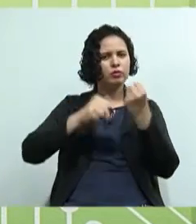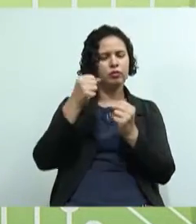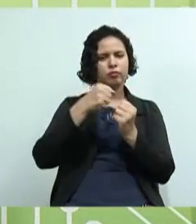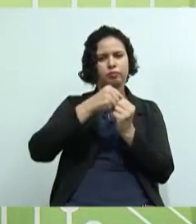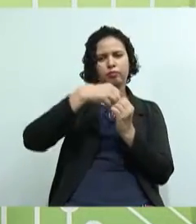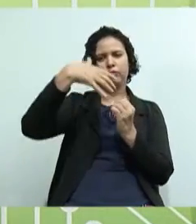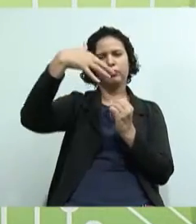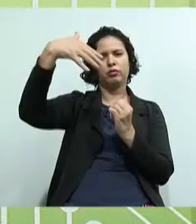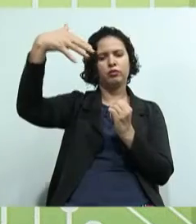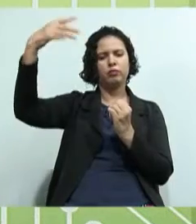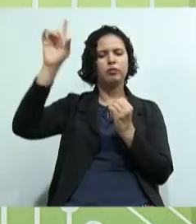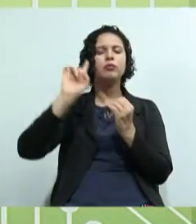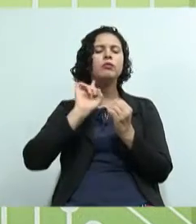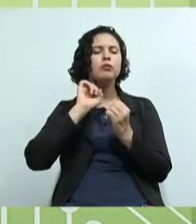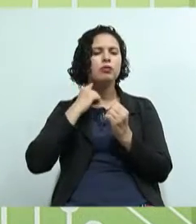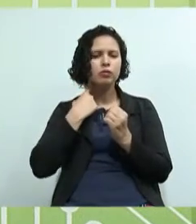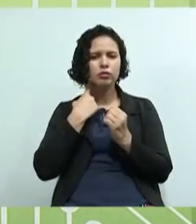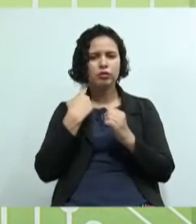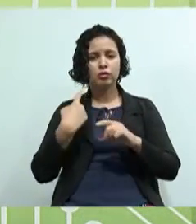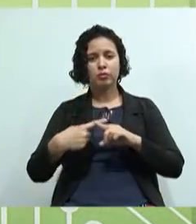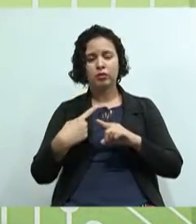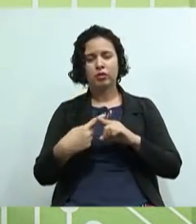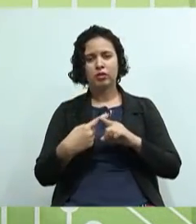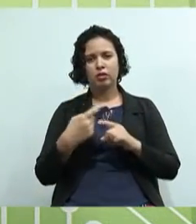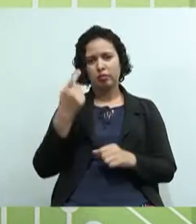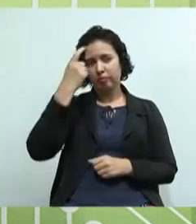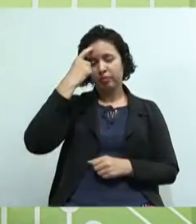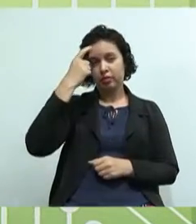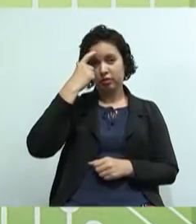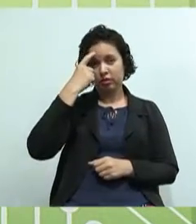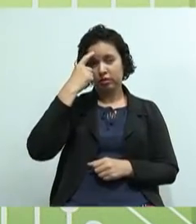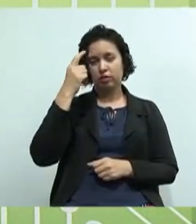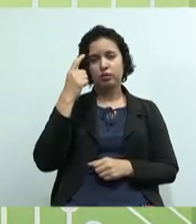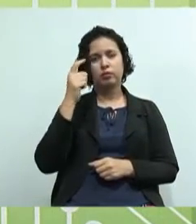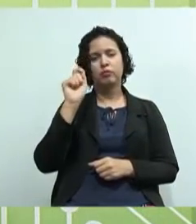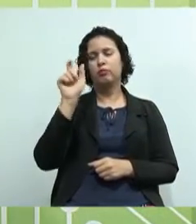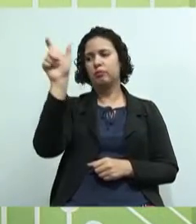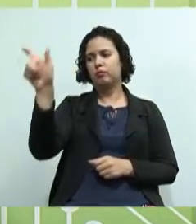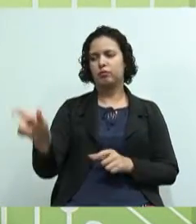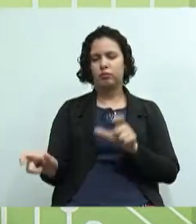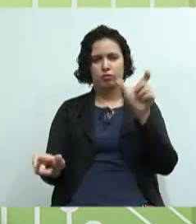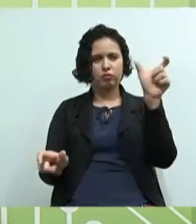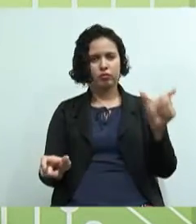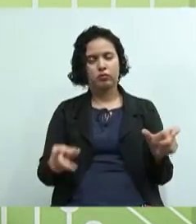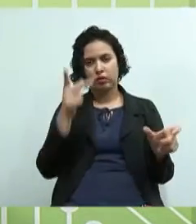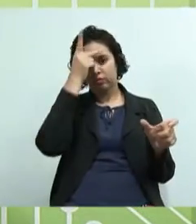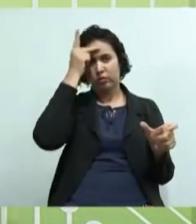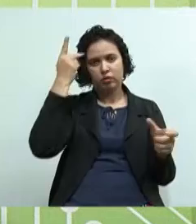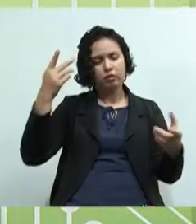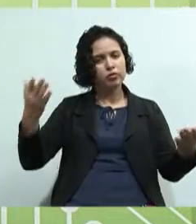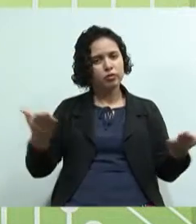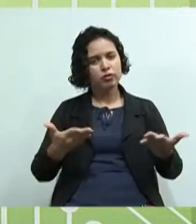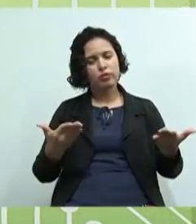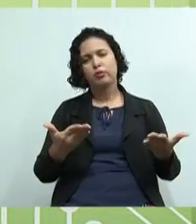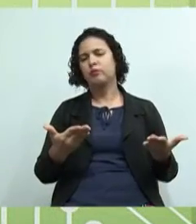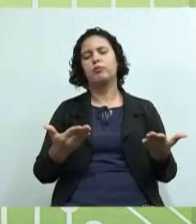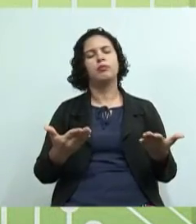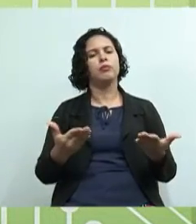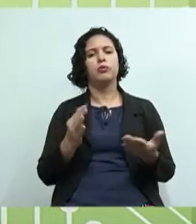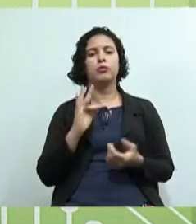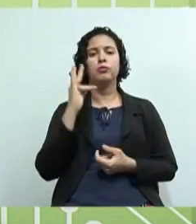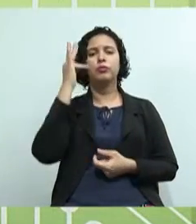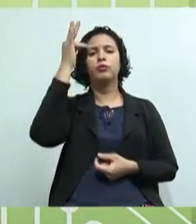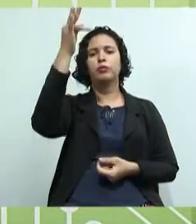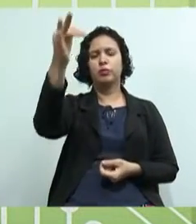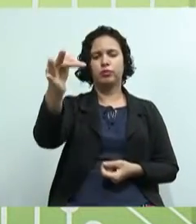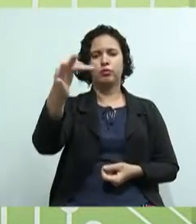produzindo seus produtos de qualquer forma. Não estão pensando em quem? No consumidor, não o consumidor de hoje, mas naquele consumidor dos